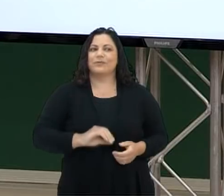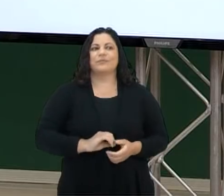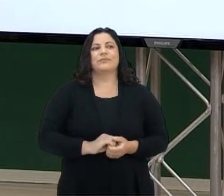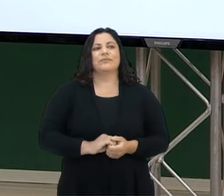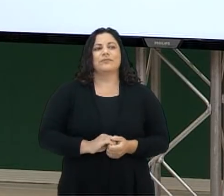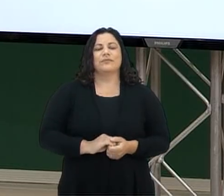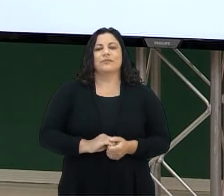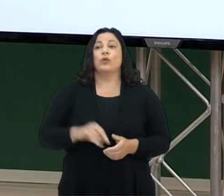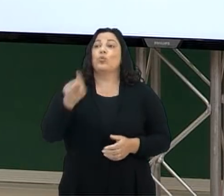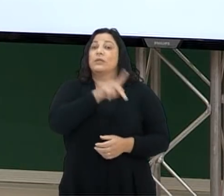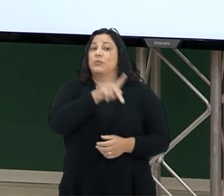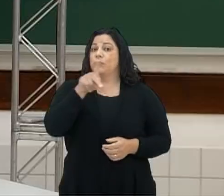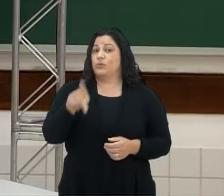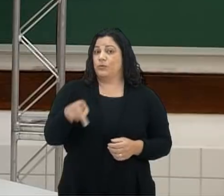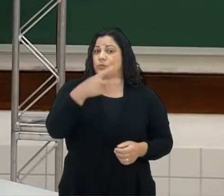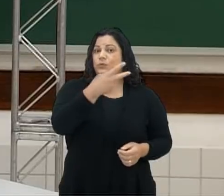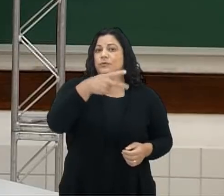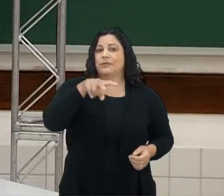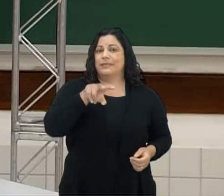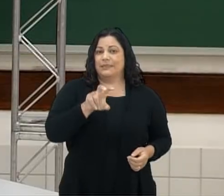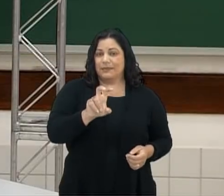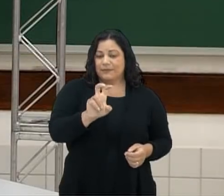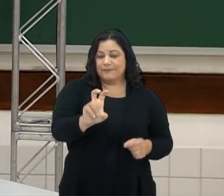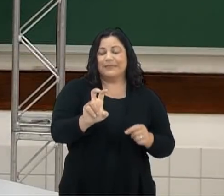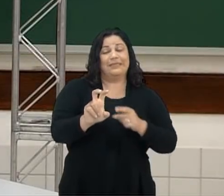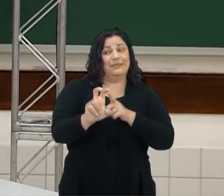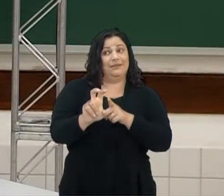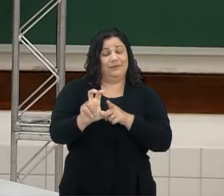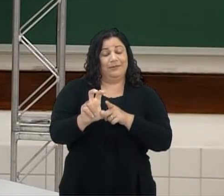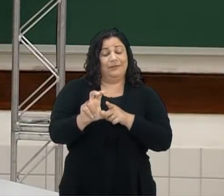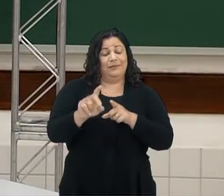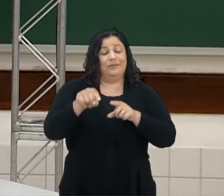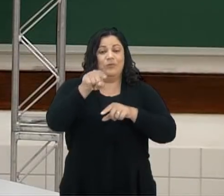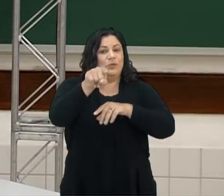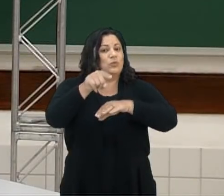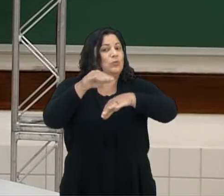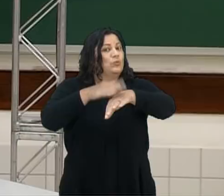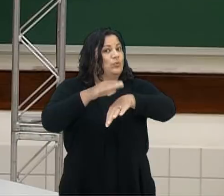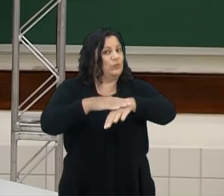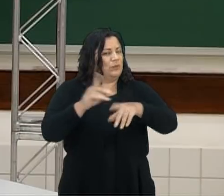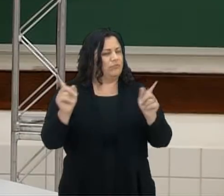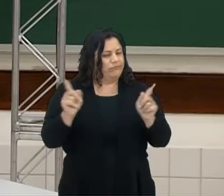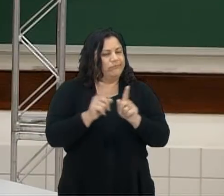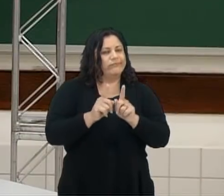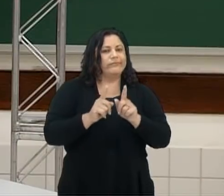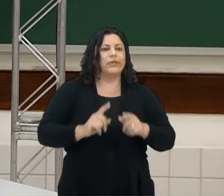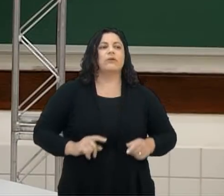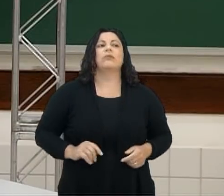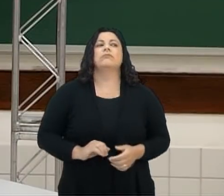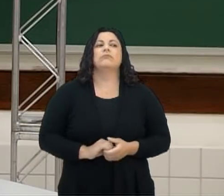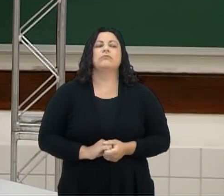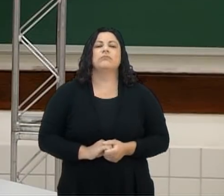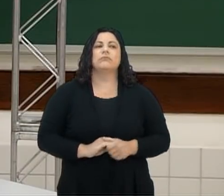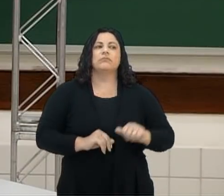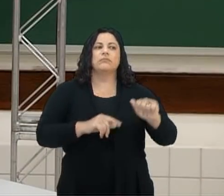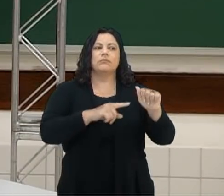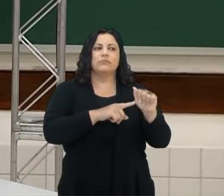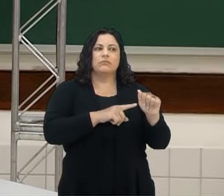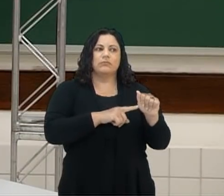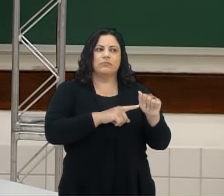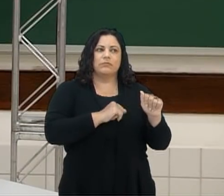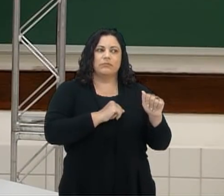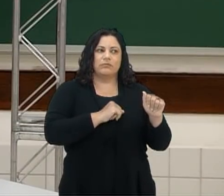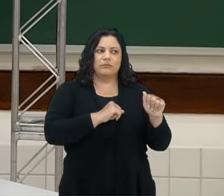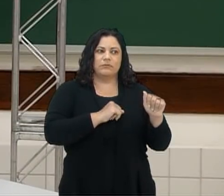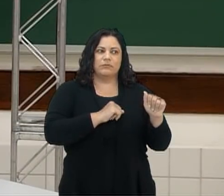ter 25, tá? Mas o de vocês ele vai ficar um pouquinho menor. Então eu vou marcar aqui um ponto A, que é o primeiro lado do quadrado, ponto